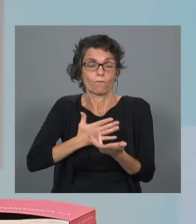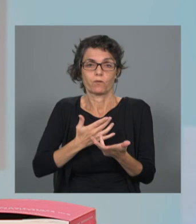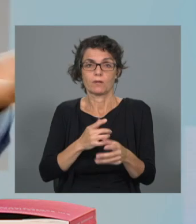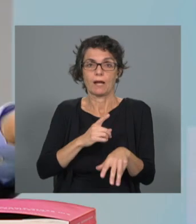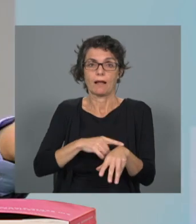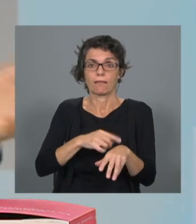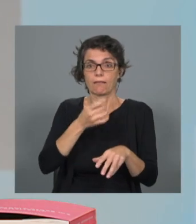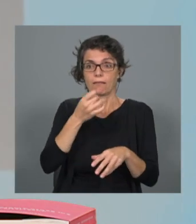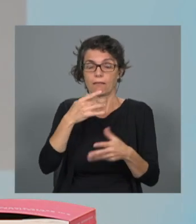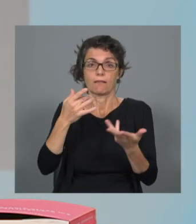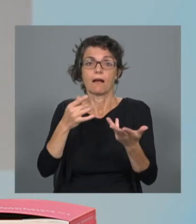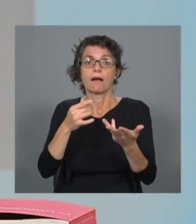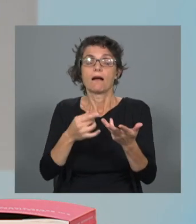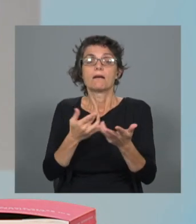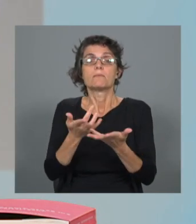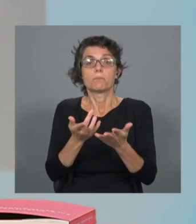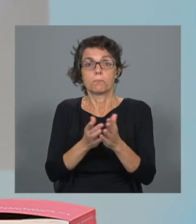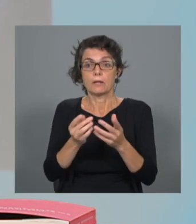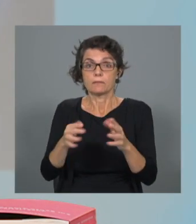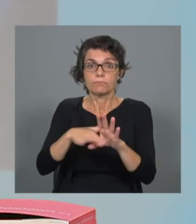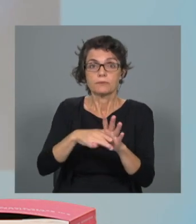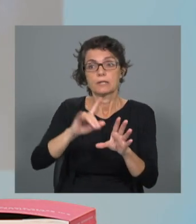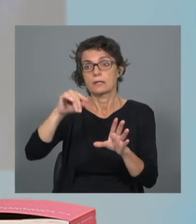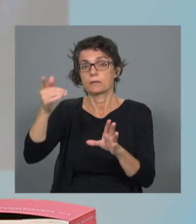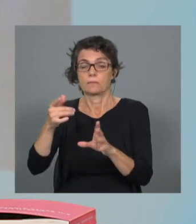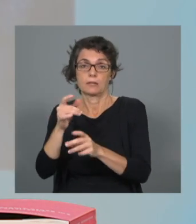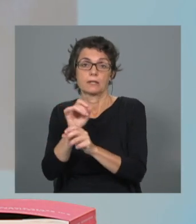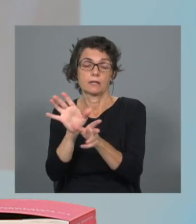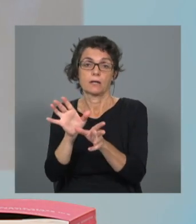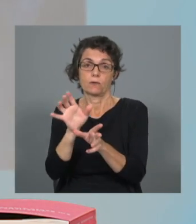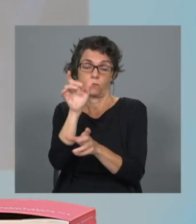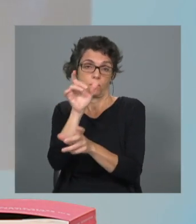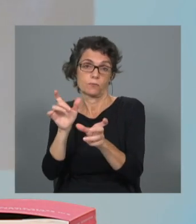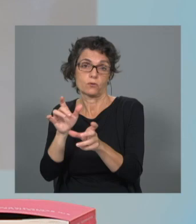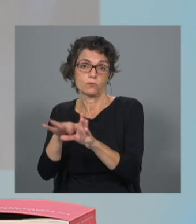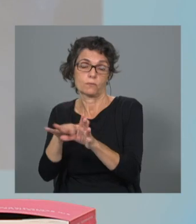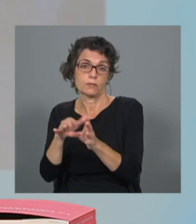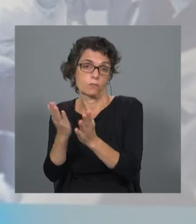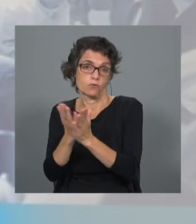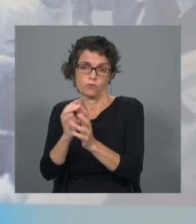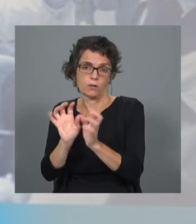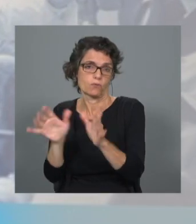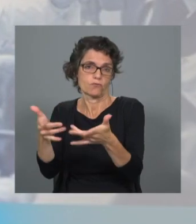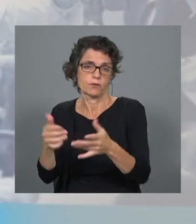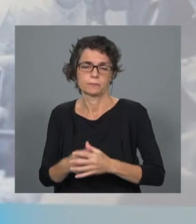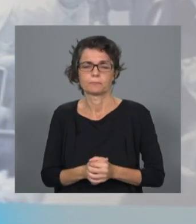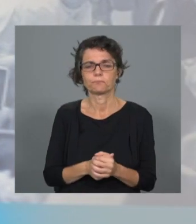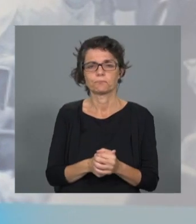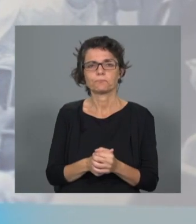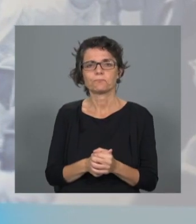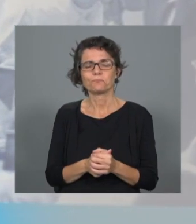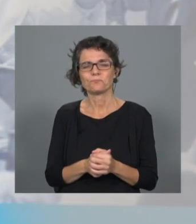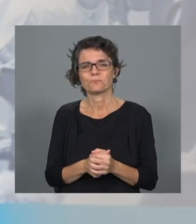horas permitidas, quer a mobilização daqueles que é o público-alvo. O Padre Nuno Tavares está a deixar a direção